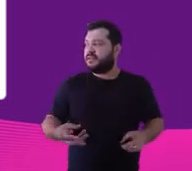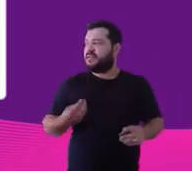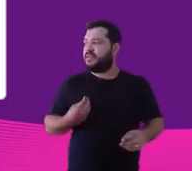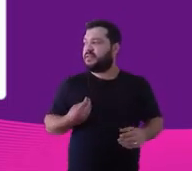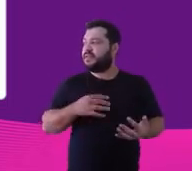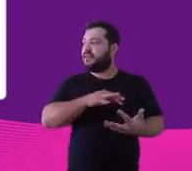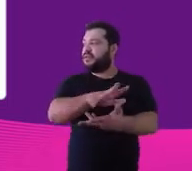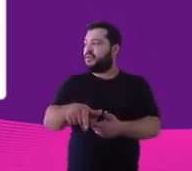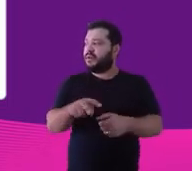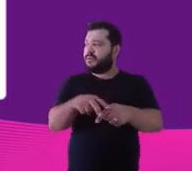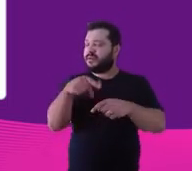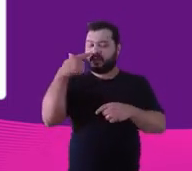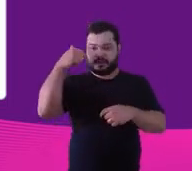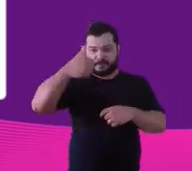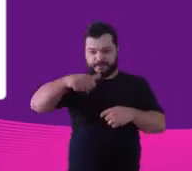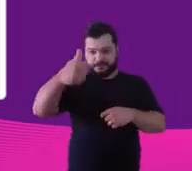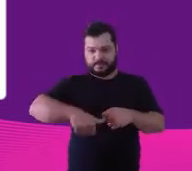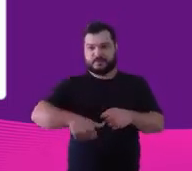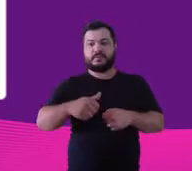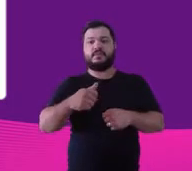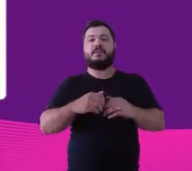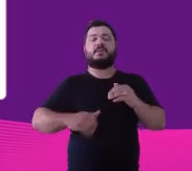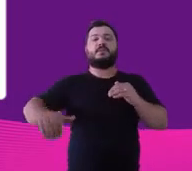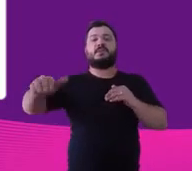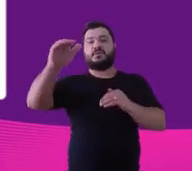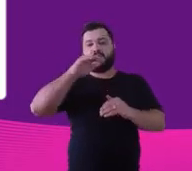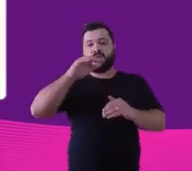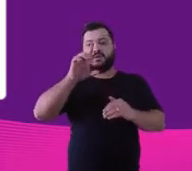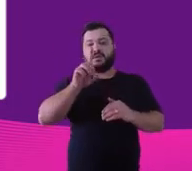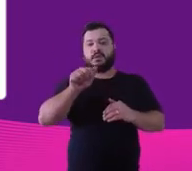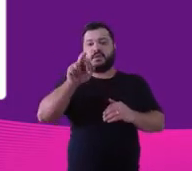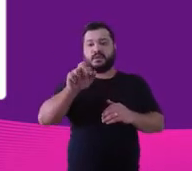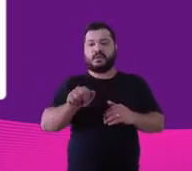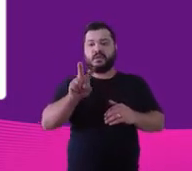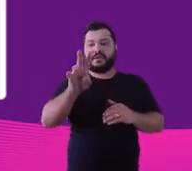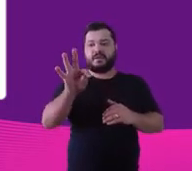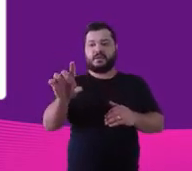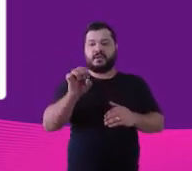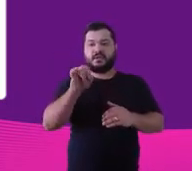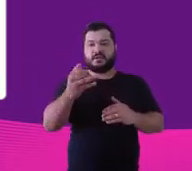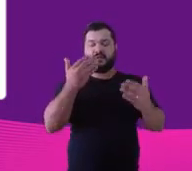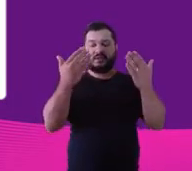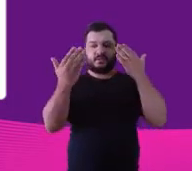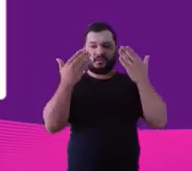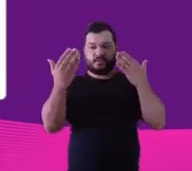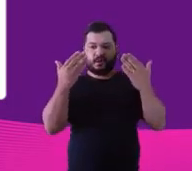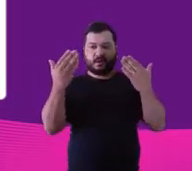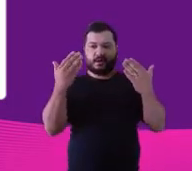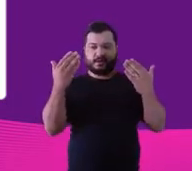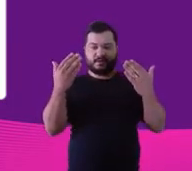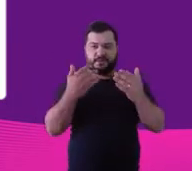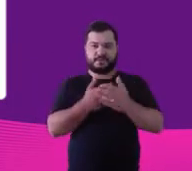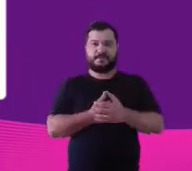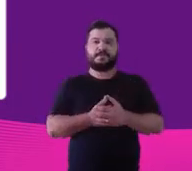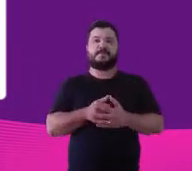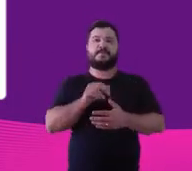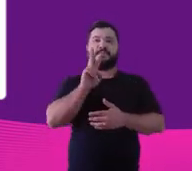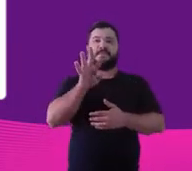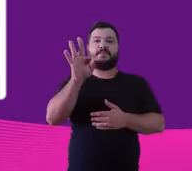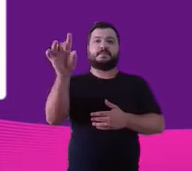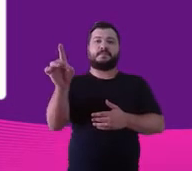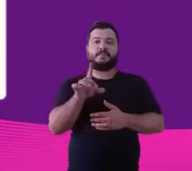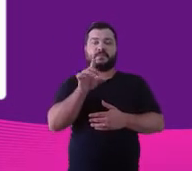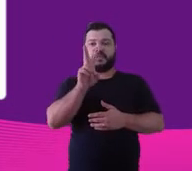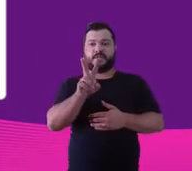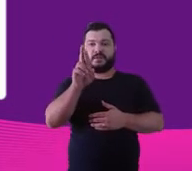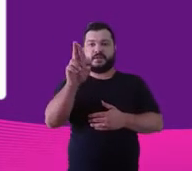dura essa análise direta uma superioridade por dar a entender o andado a ausência de